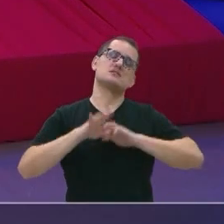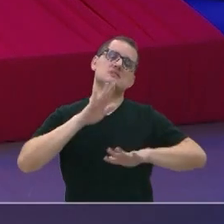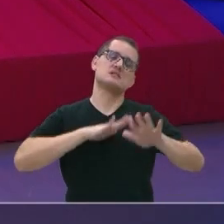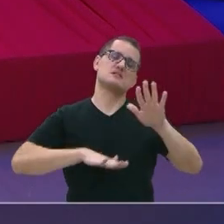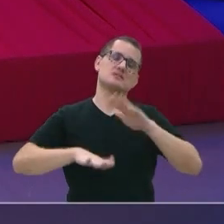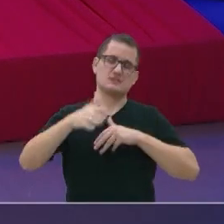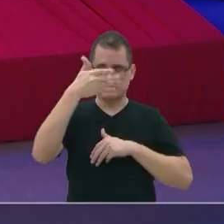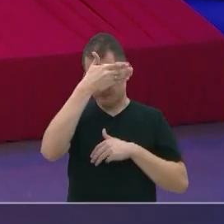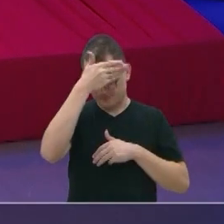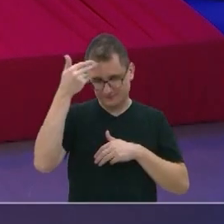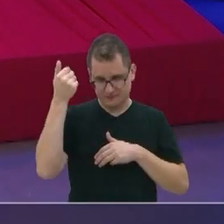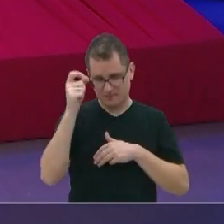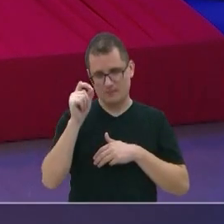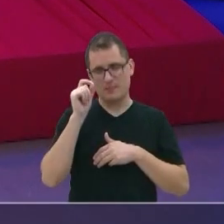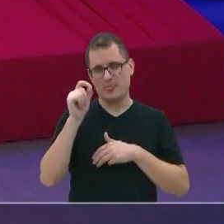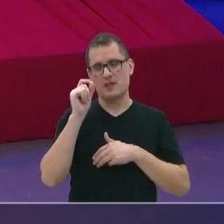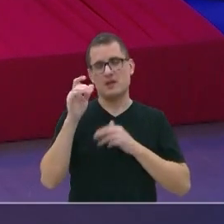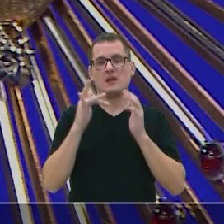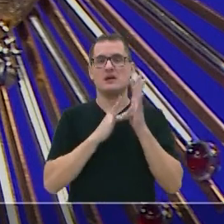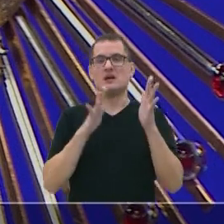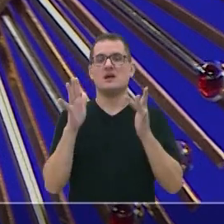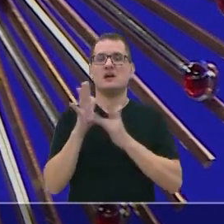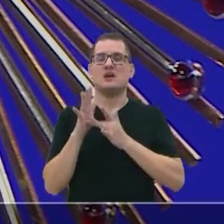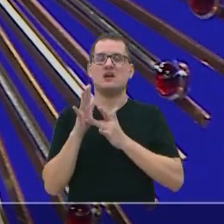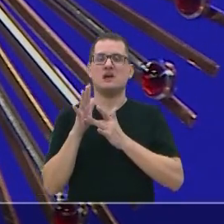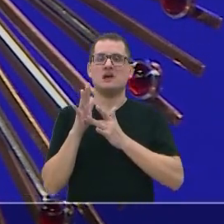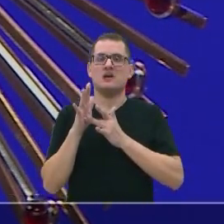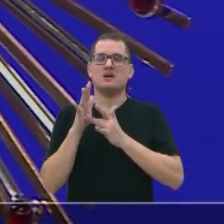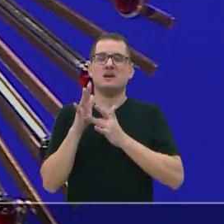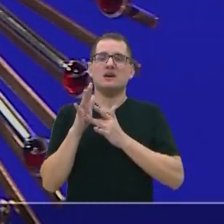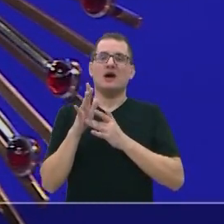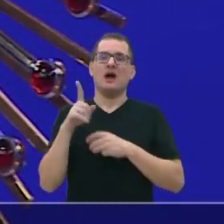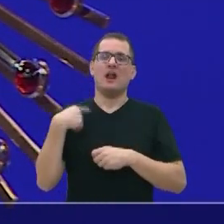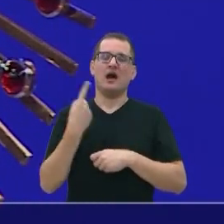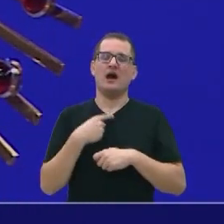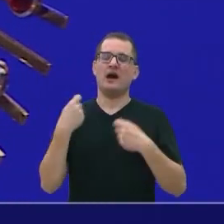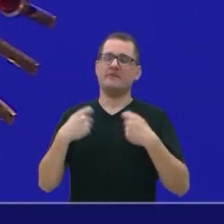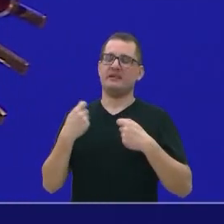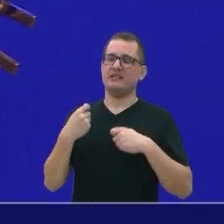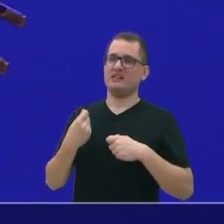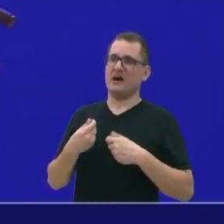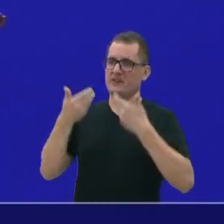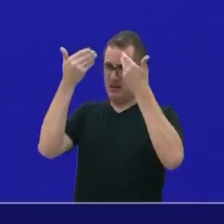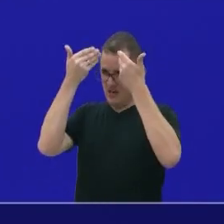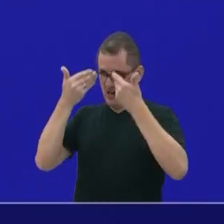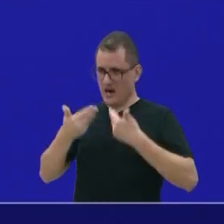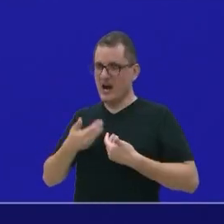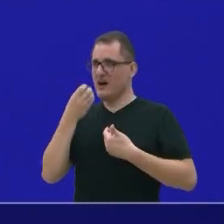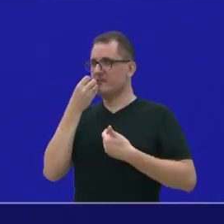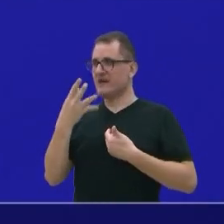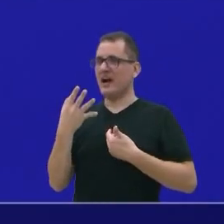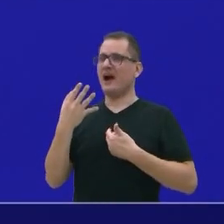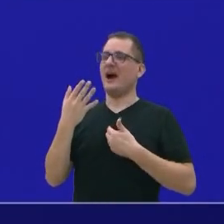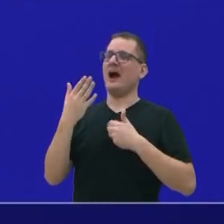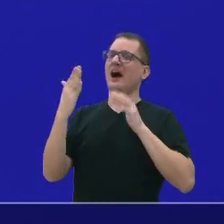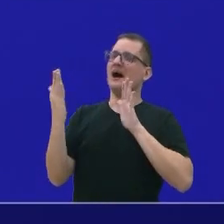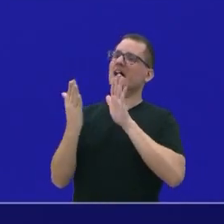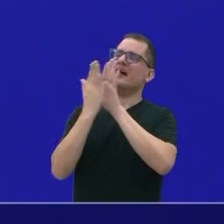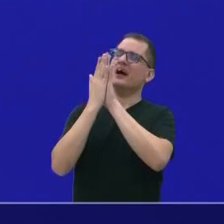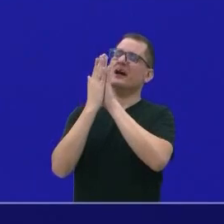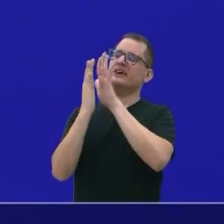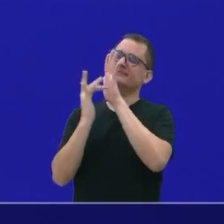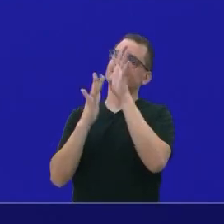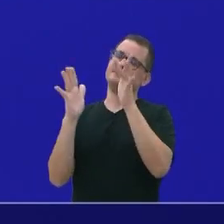esquecendo dele. Nos apresentarmos bem diante dele, de forma